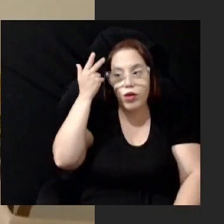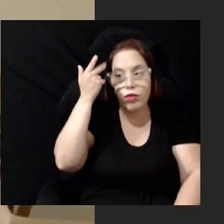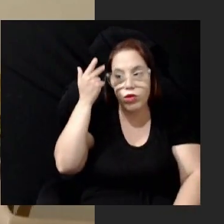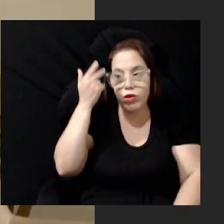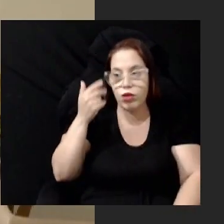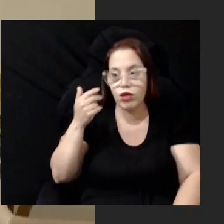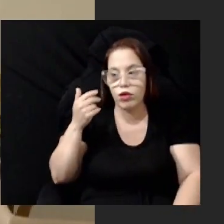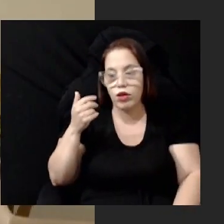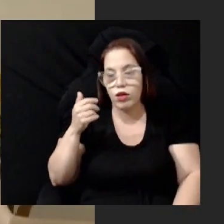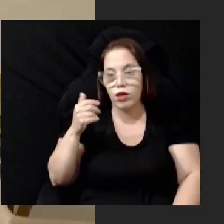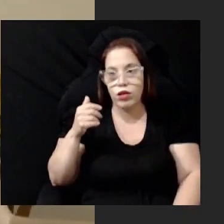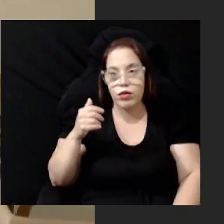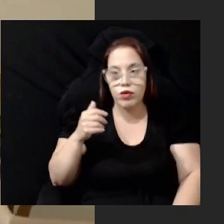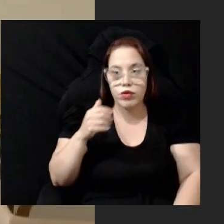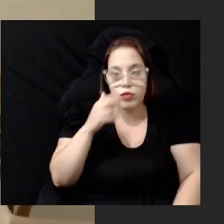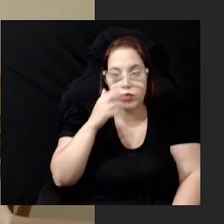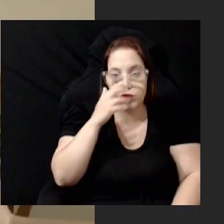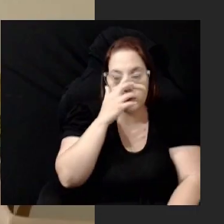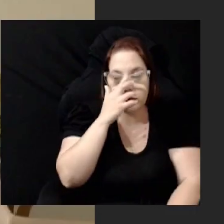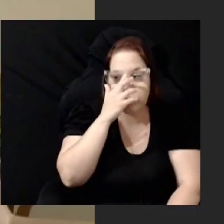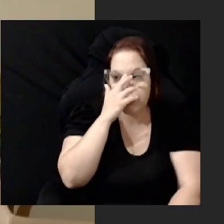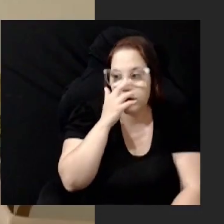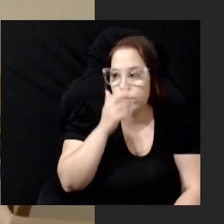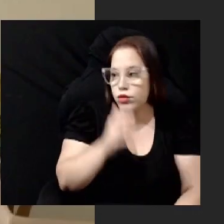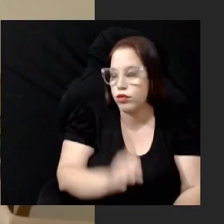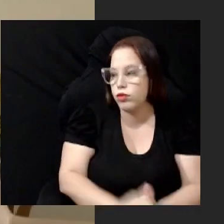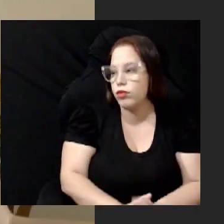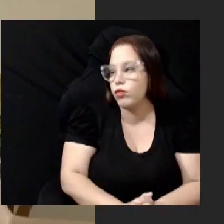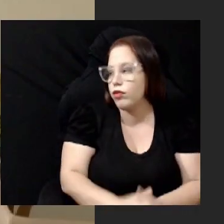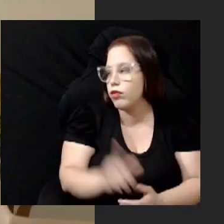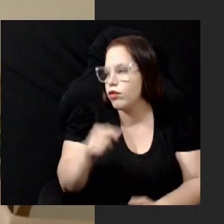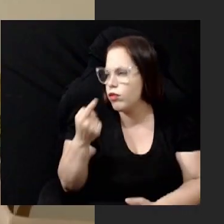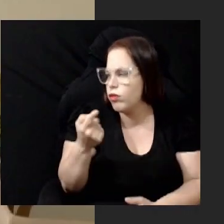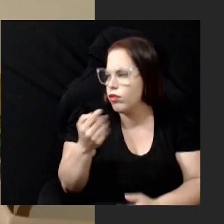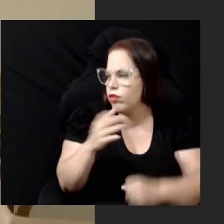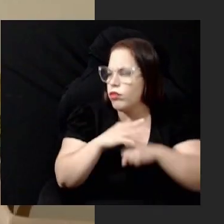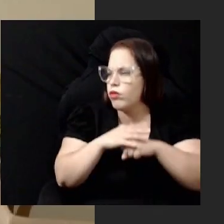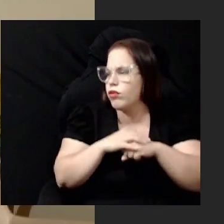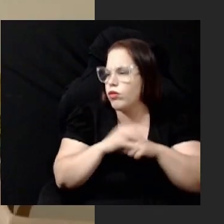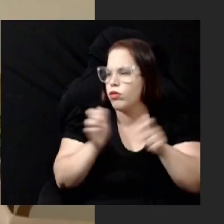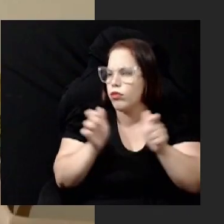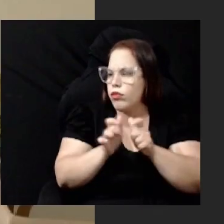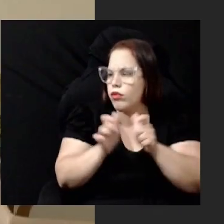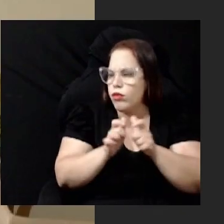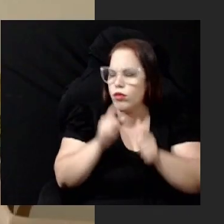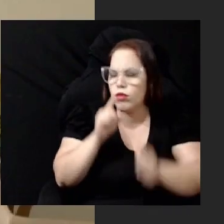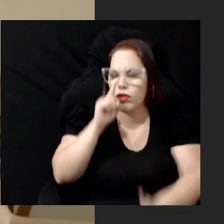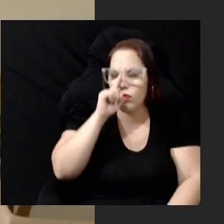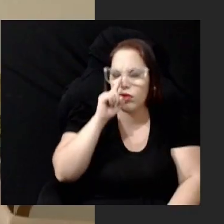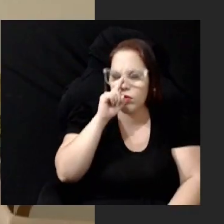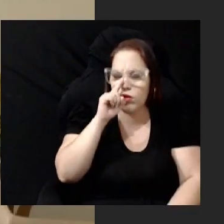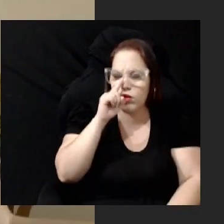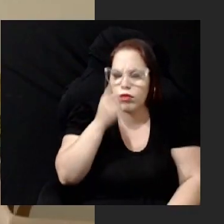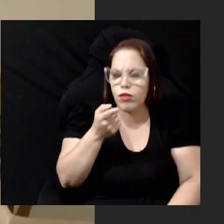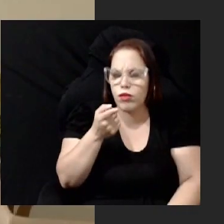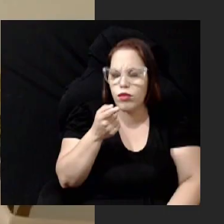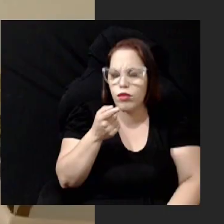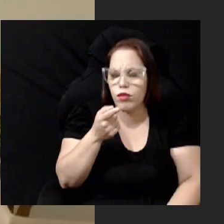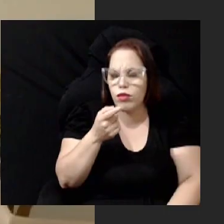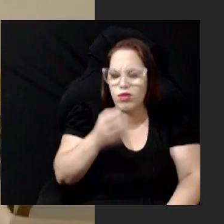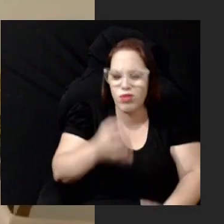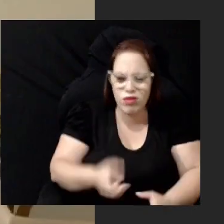natural e, portanto, com menos risco de desenvolver uma série de outras doenças e com menor risco de você ter um